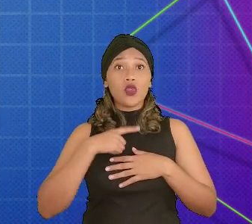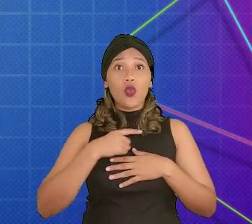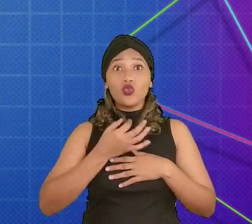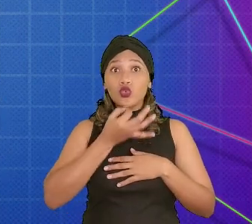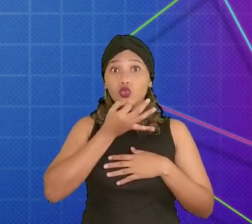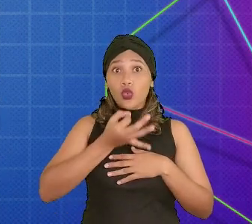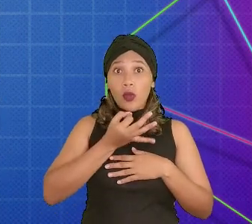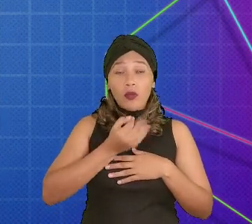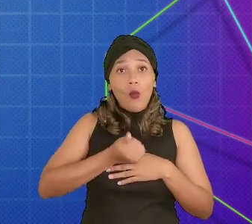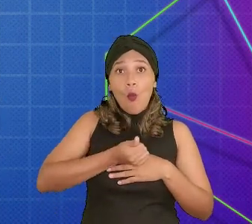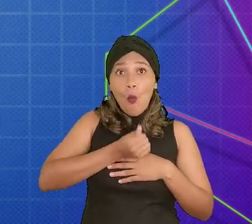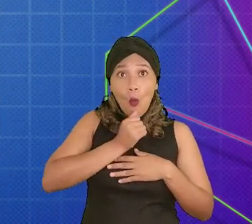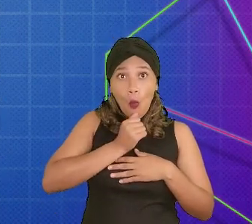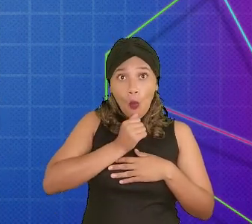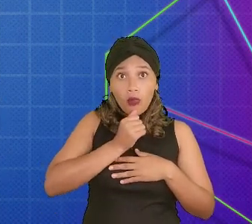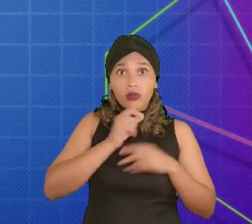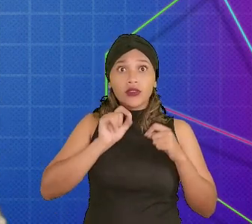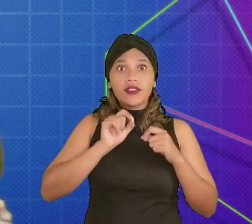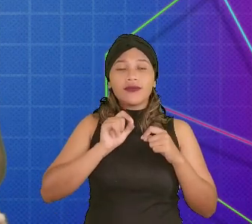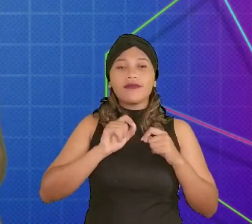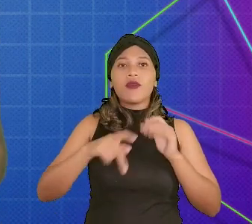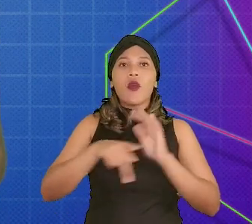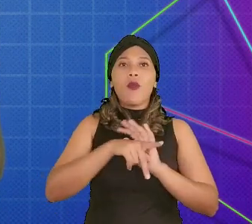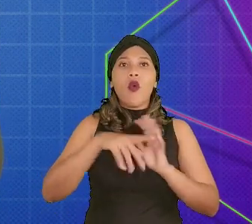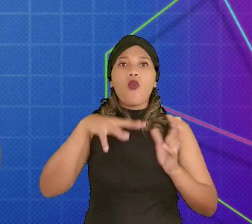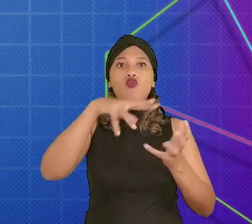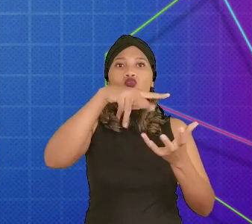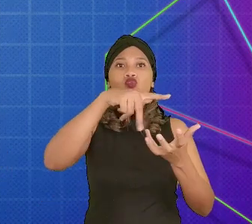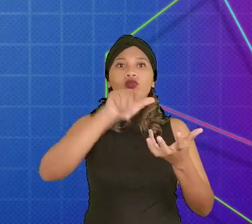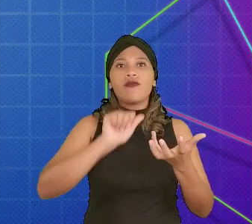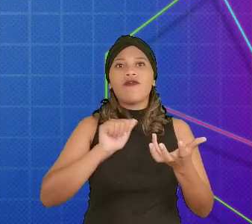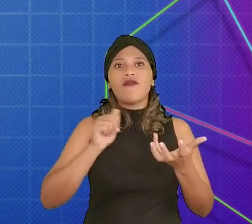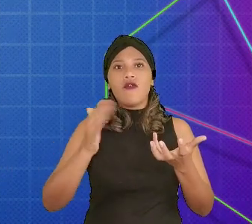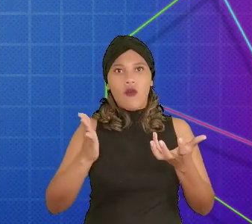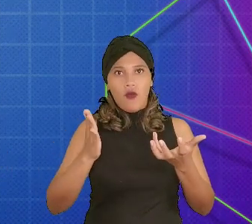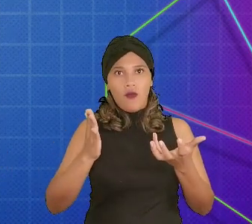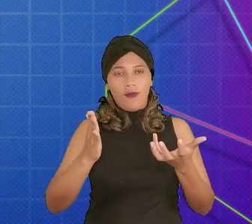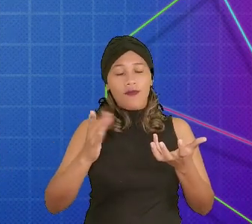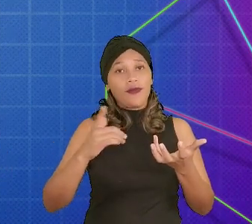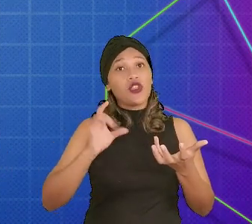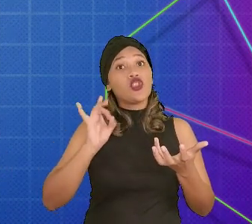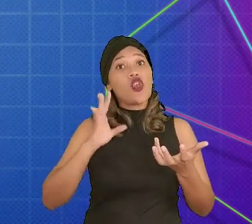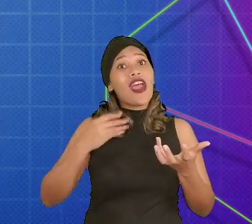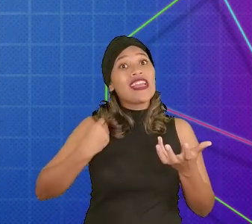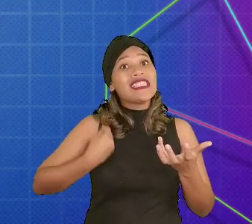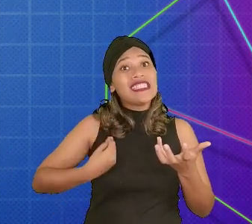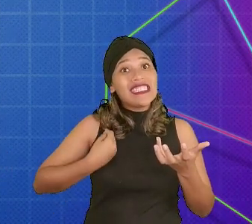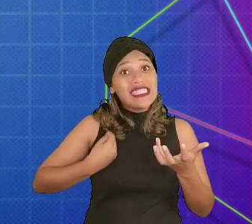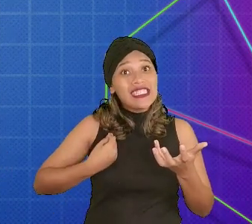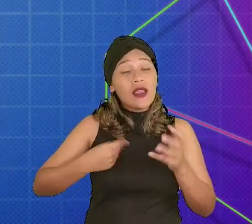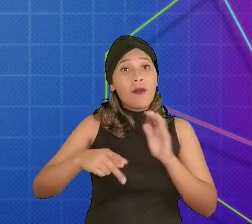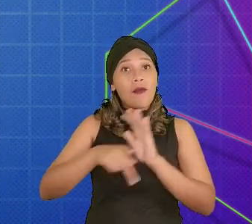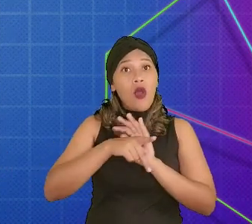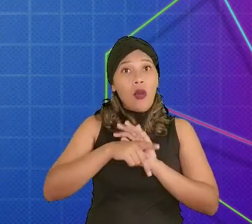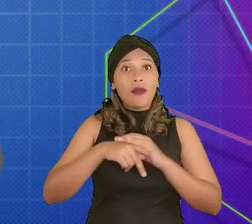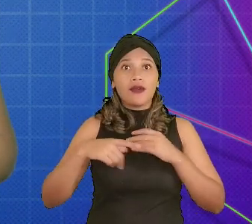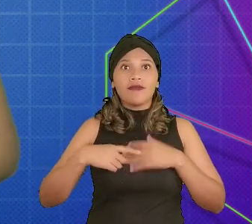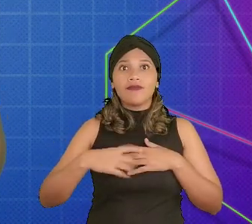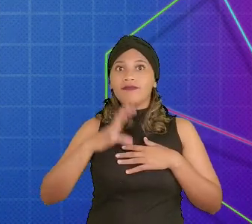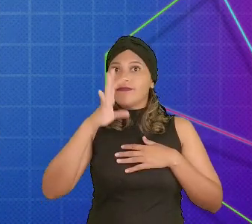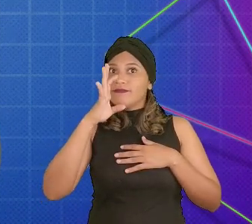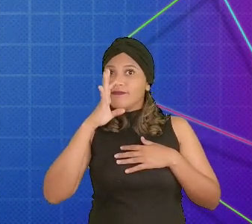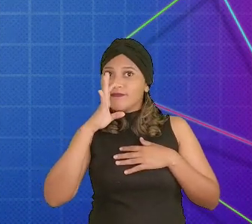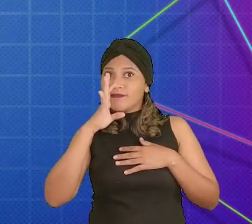não diegético é o som que não faz parte do mundo ficcional da história. Um som que só existe para o público ou